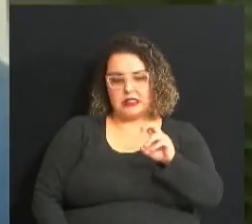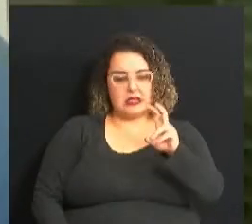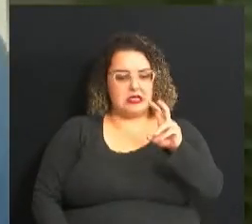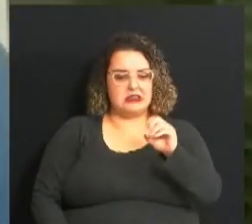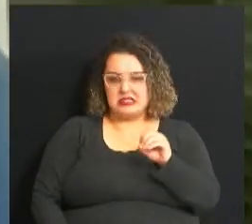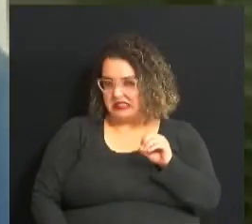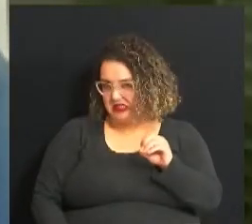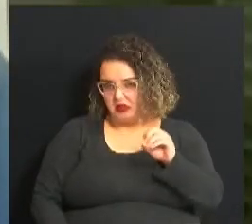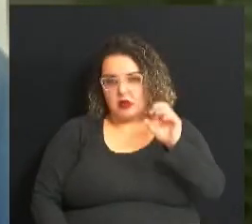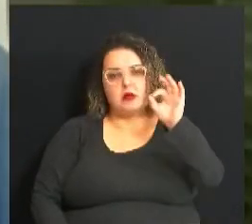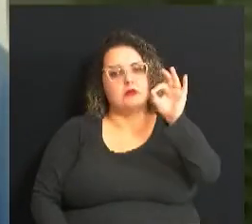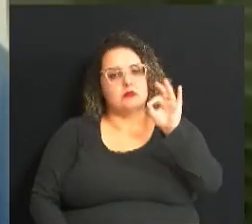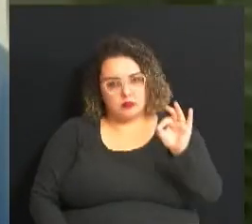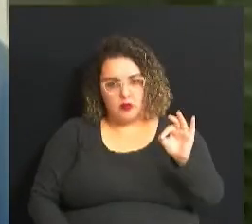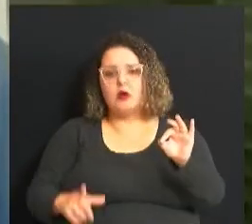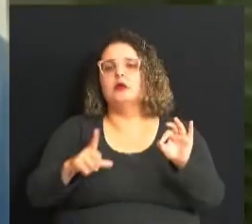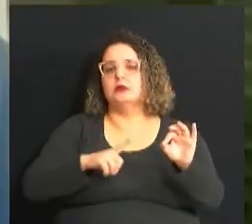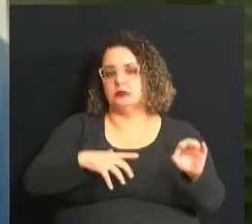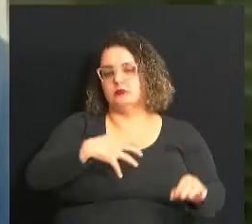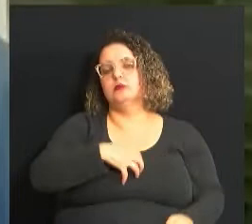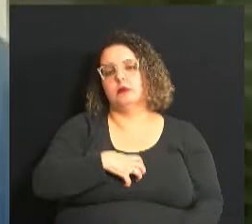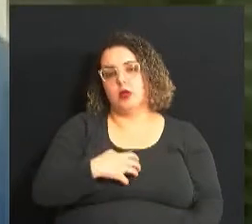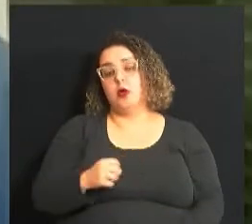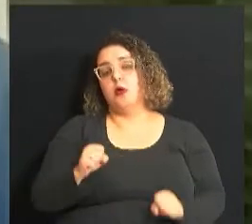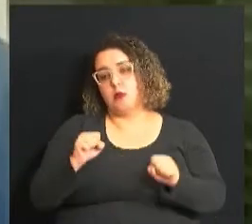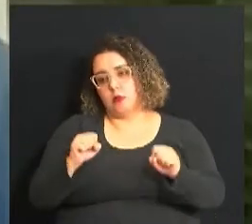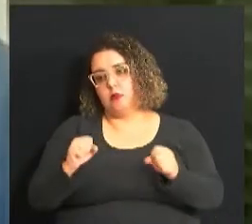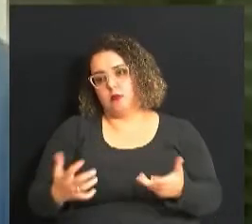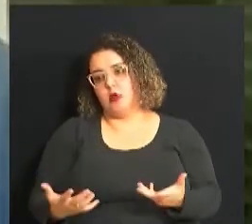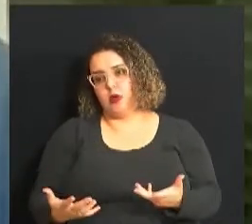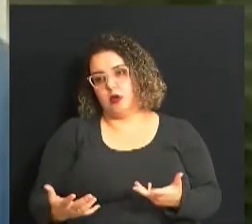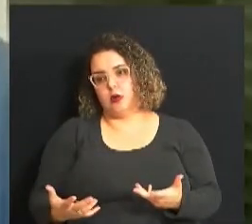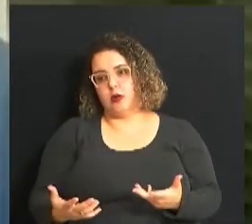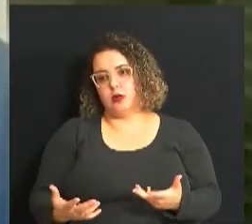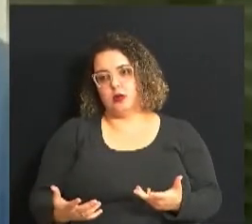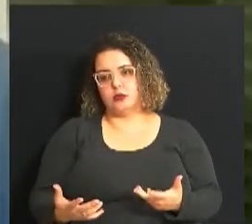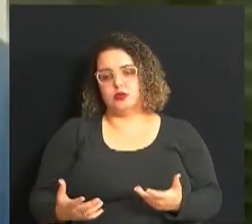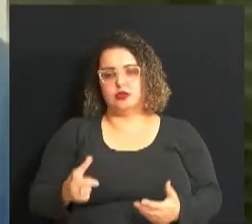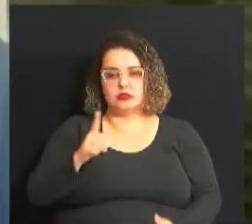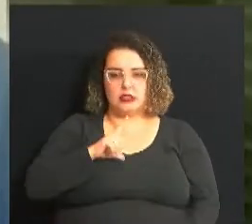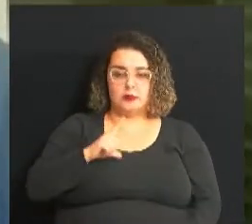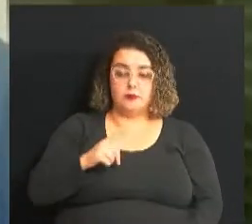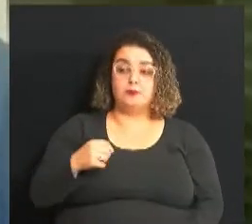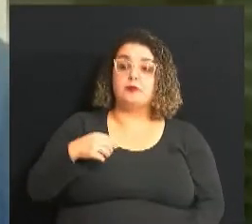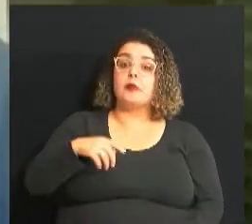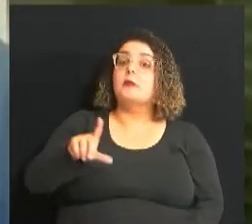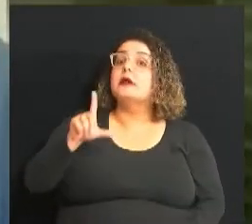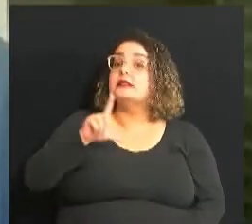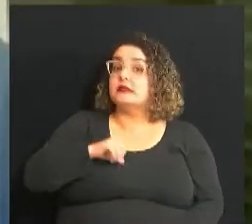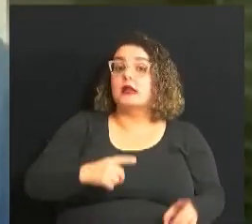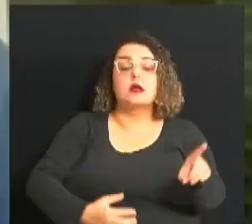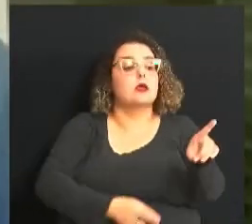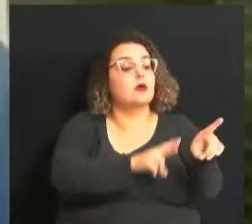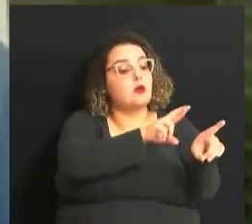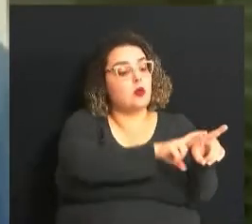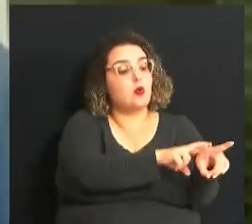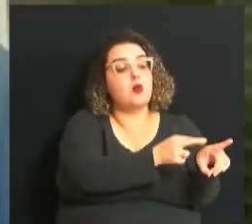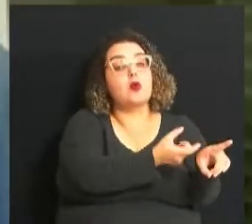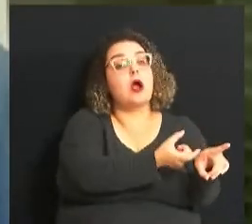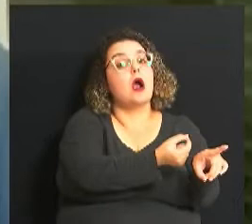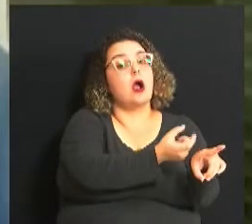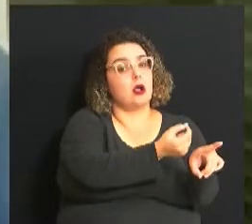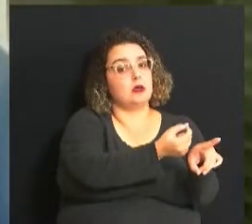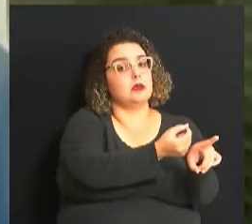vão ter sintomas, podem precisar de tratar ou não, mas existe o câncer prostático. O câncer prostático,